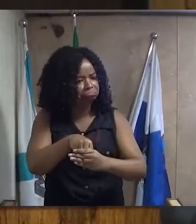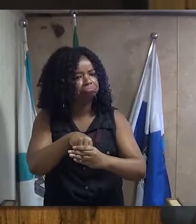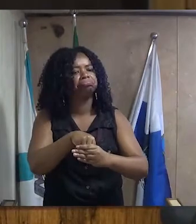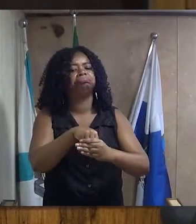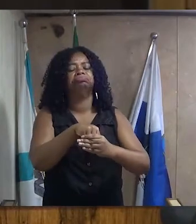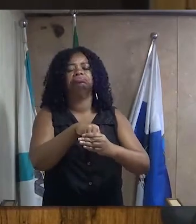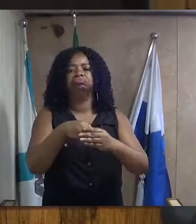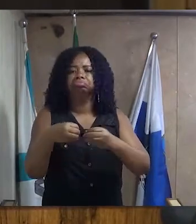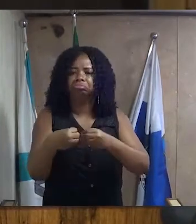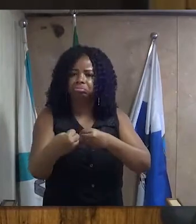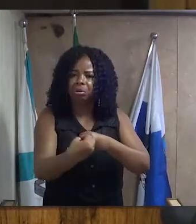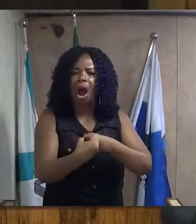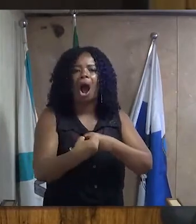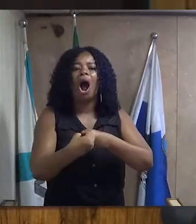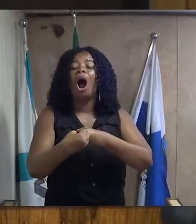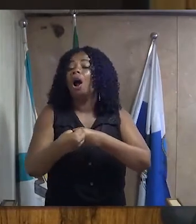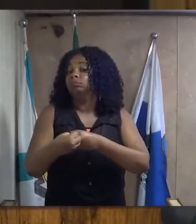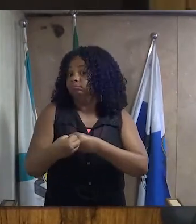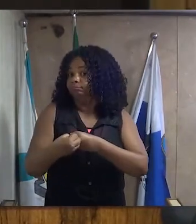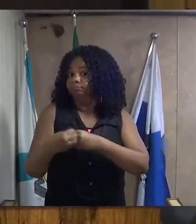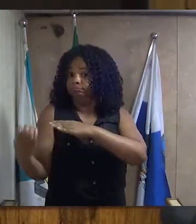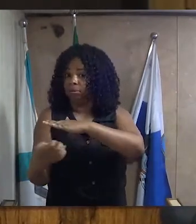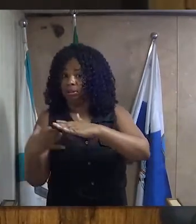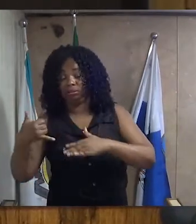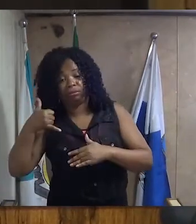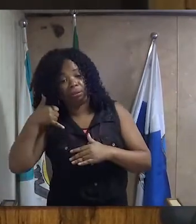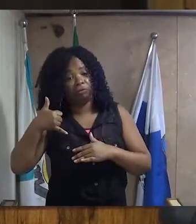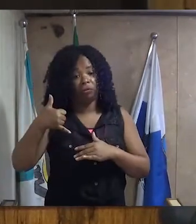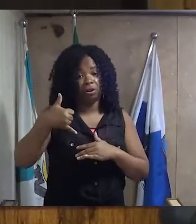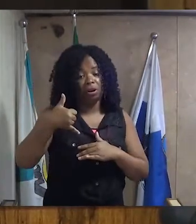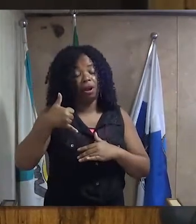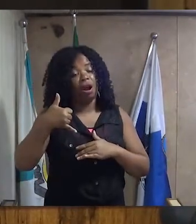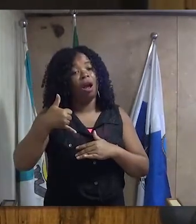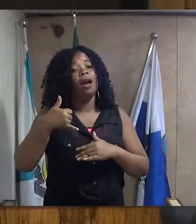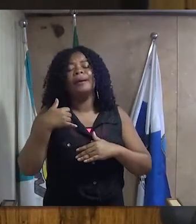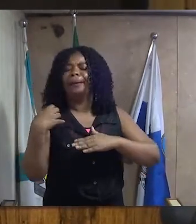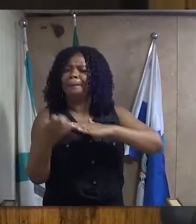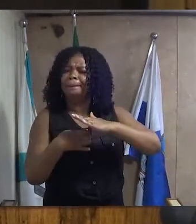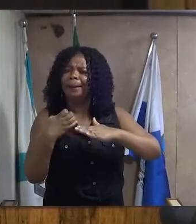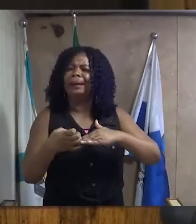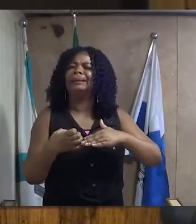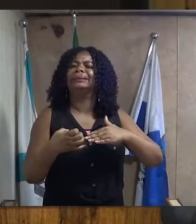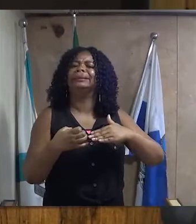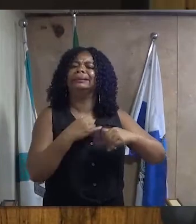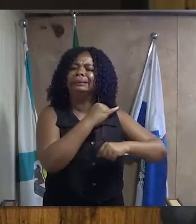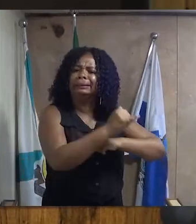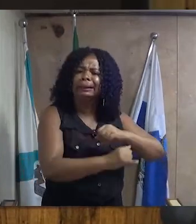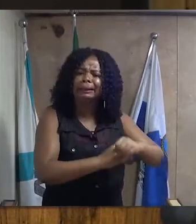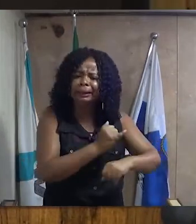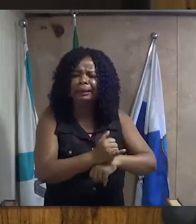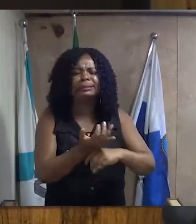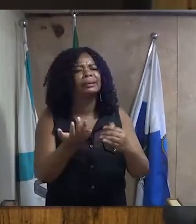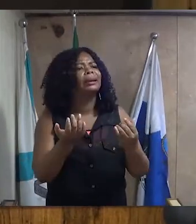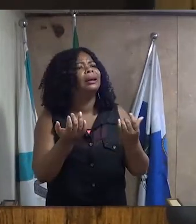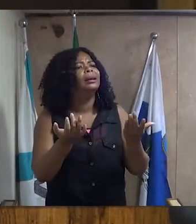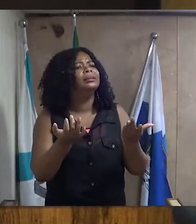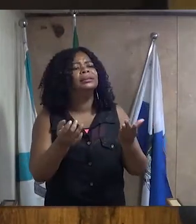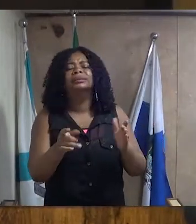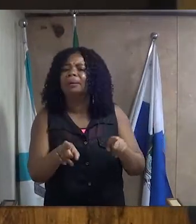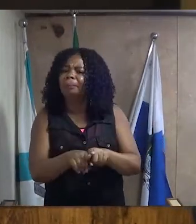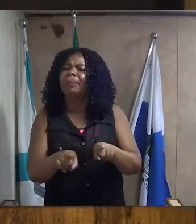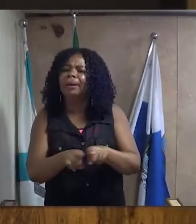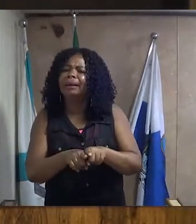Sejam as empresas de telefonia, sejam as empresas de internet, ou até mesmo a própria